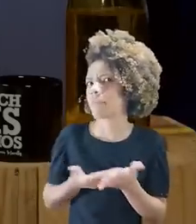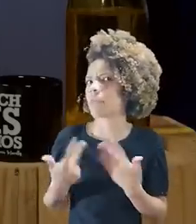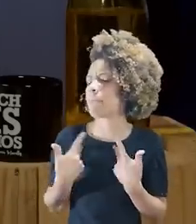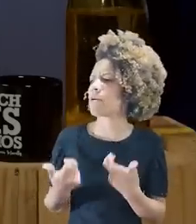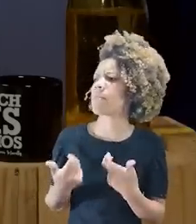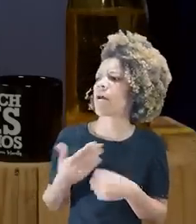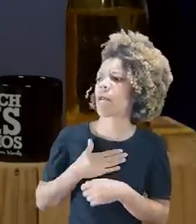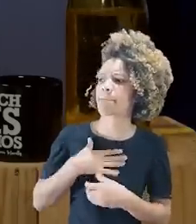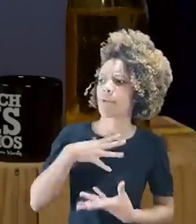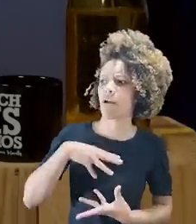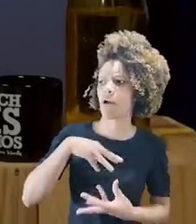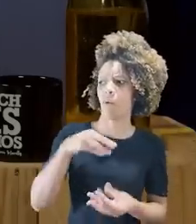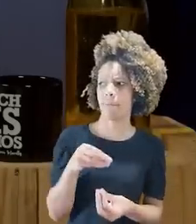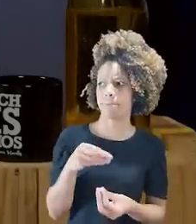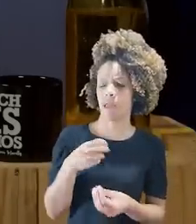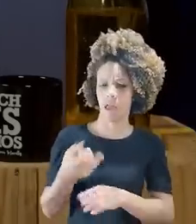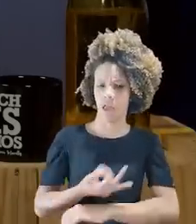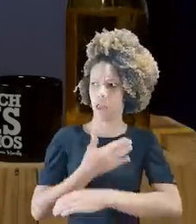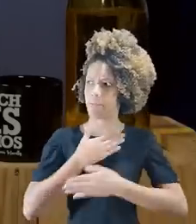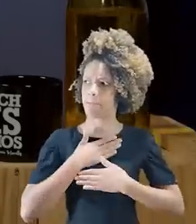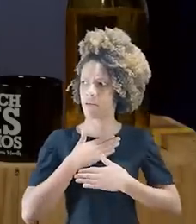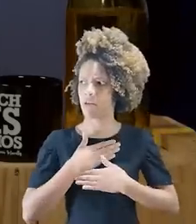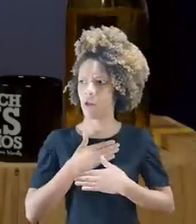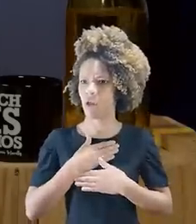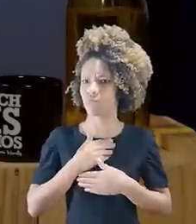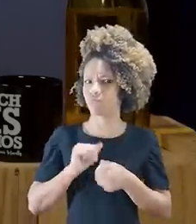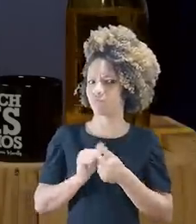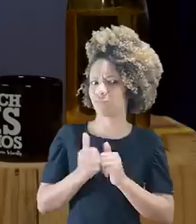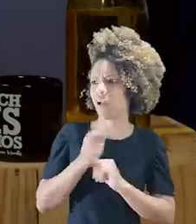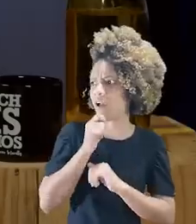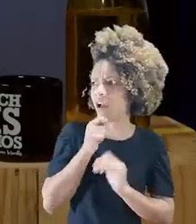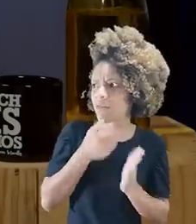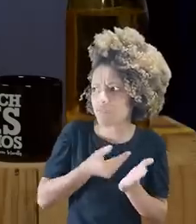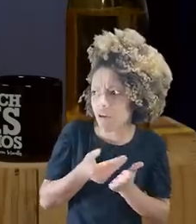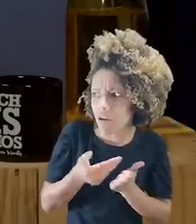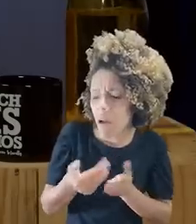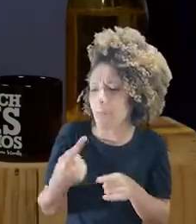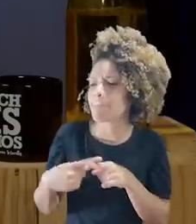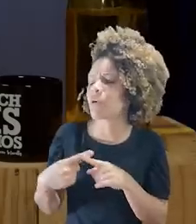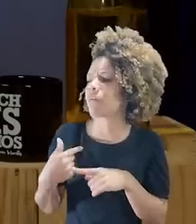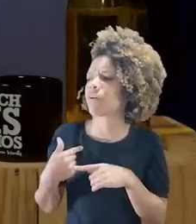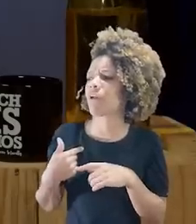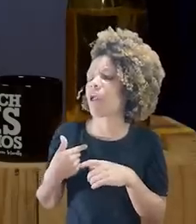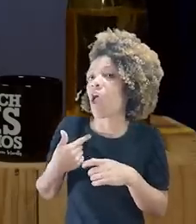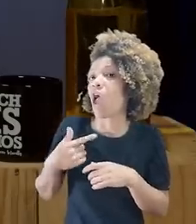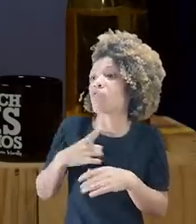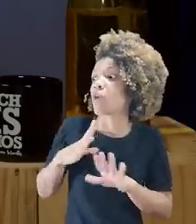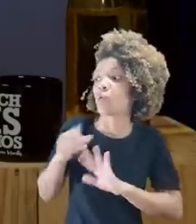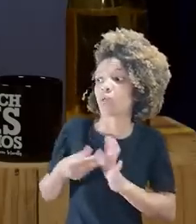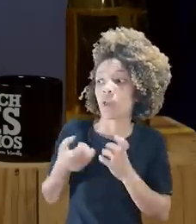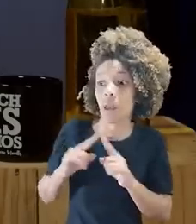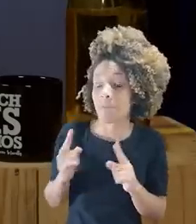perceber que a minha alma que são as minhas emoções não estavam ajustadas porque eu não tava eu tinha tudo o que eu